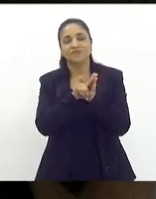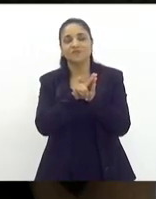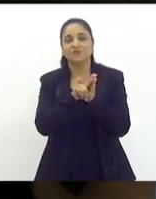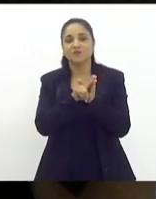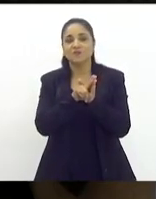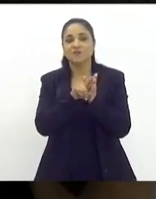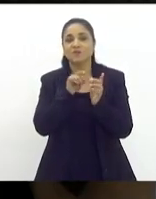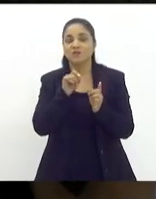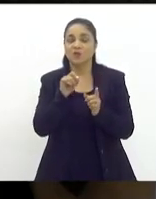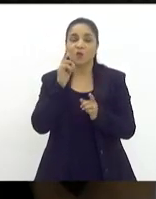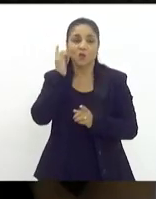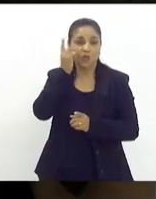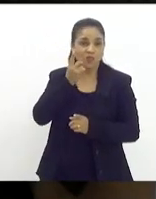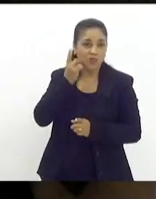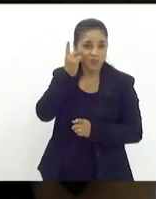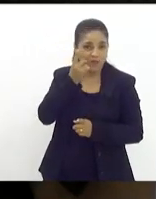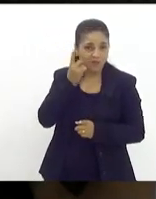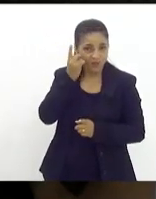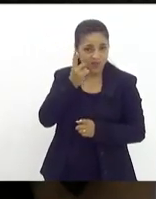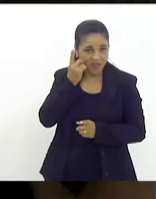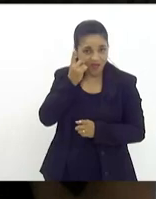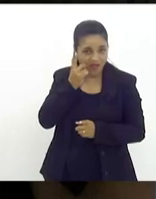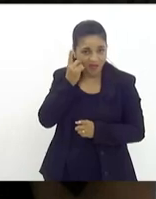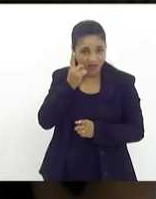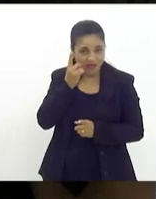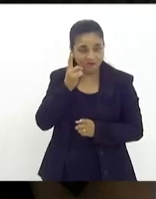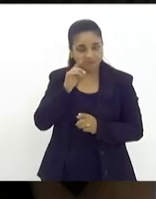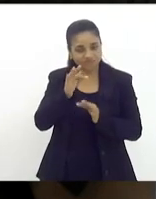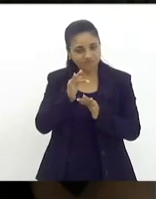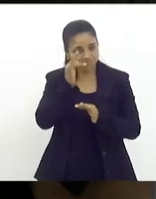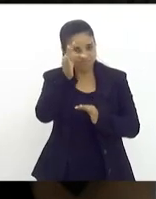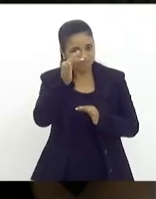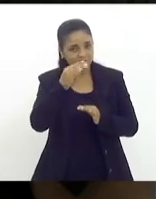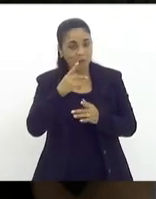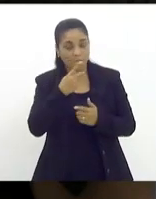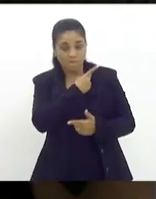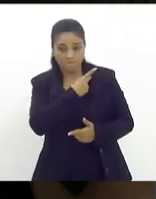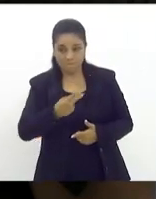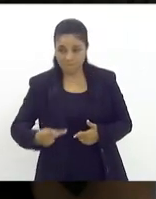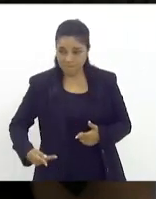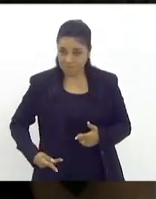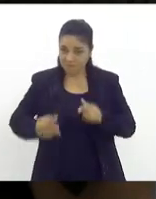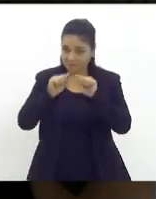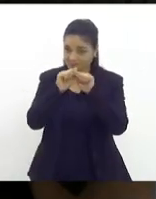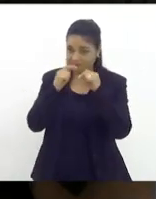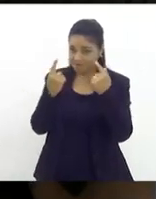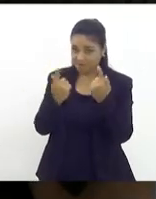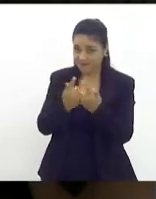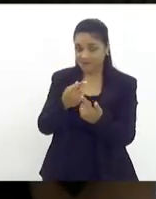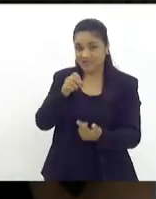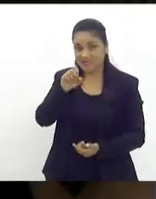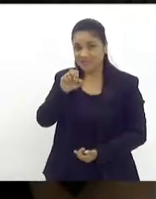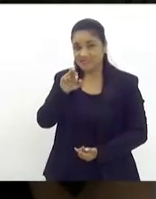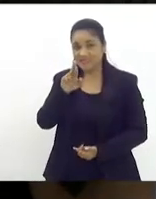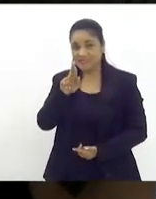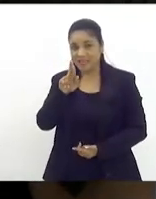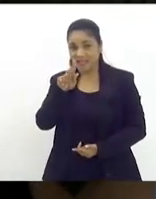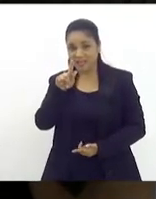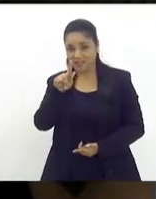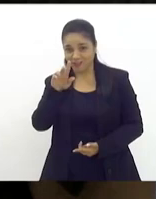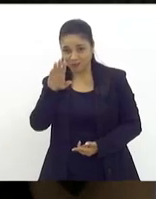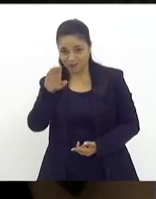do então deputado, que mais tarde se tornou presidente da Assembleia, Sérgio Cabral, a criação